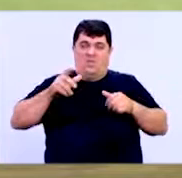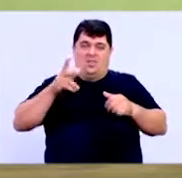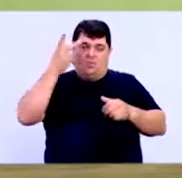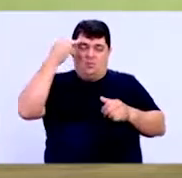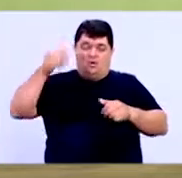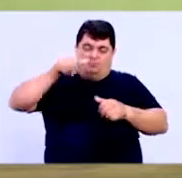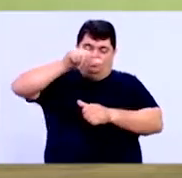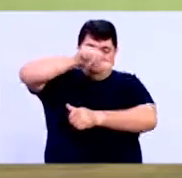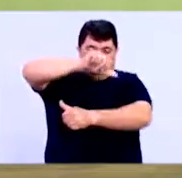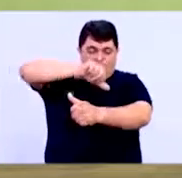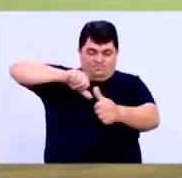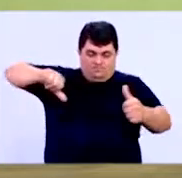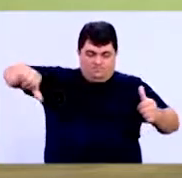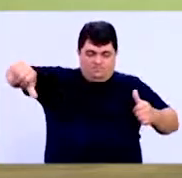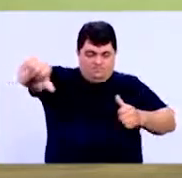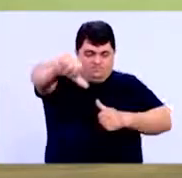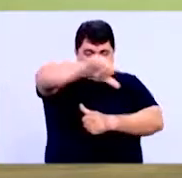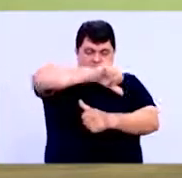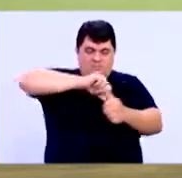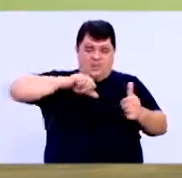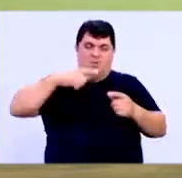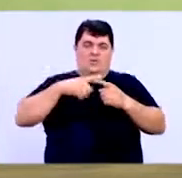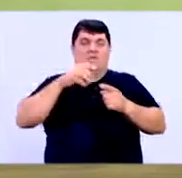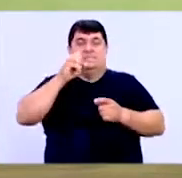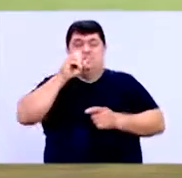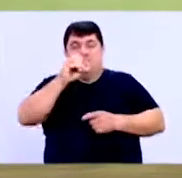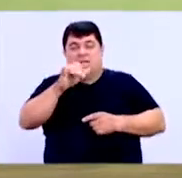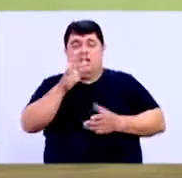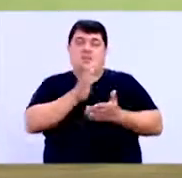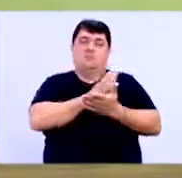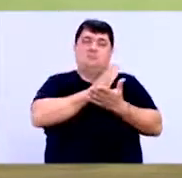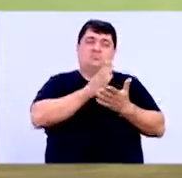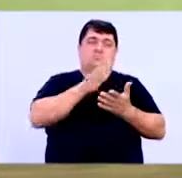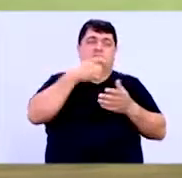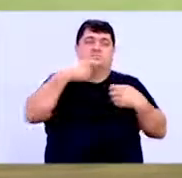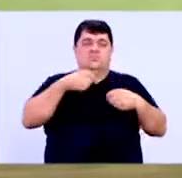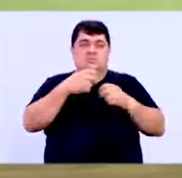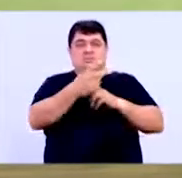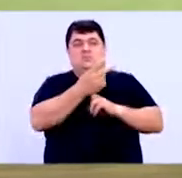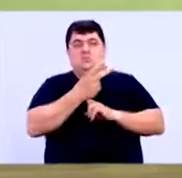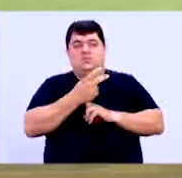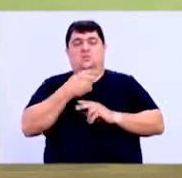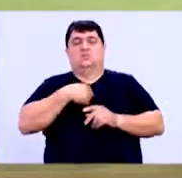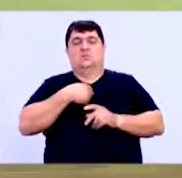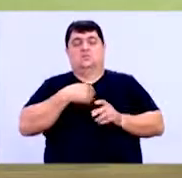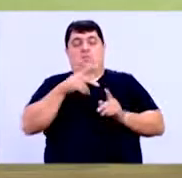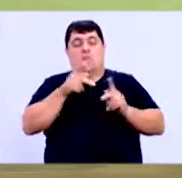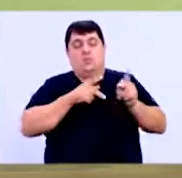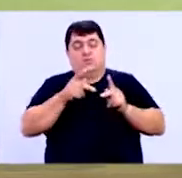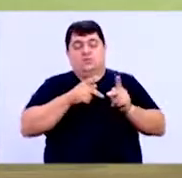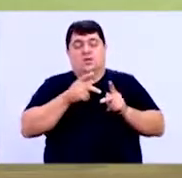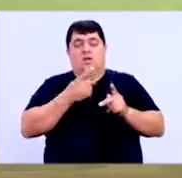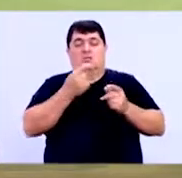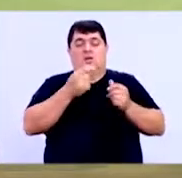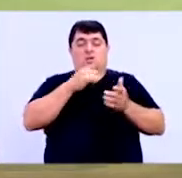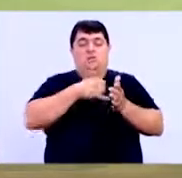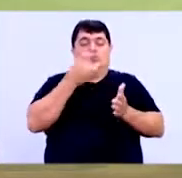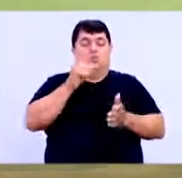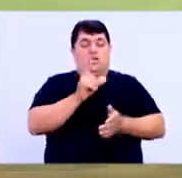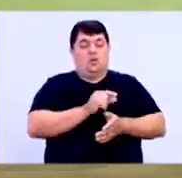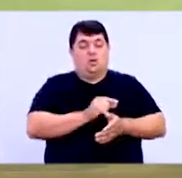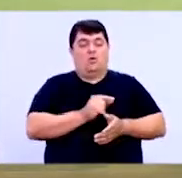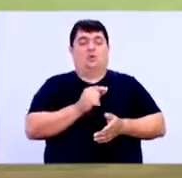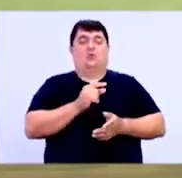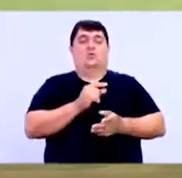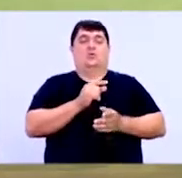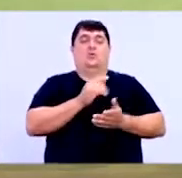você conseguir planejar quando você for pegar um empréstimo, para pegar um empréstimo mais razoável, com uma taxa de juro melhor, uma condição de pagamento melhor. É isso que o professor está